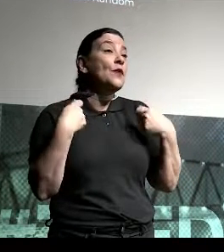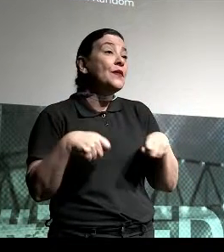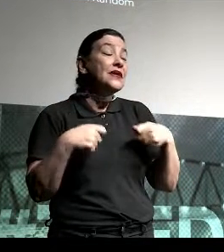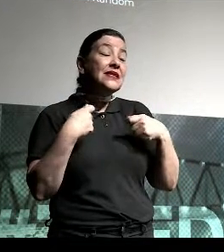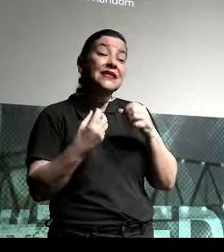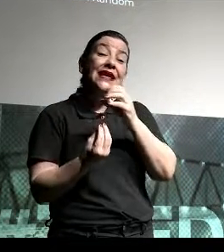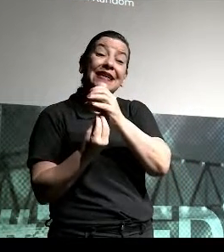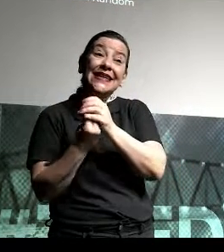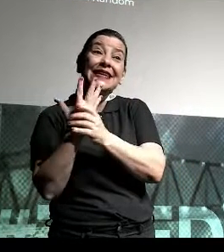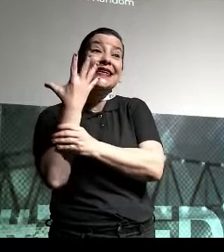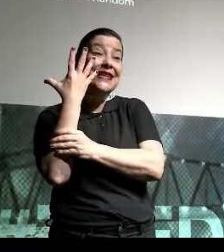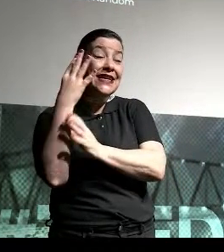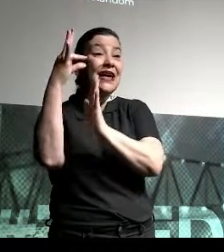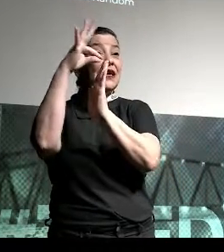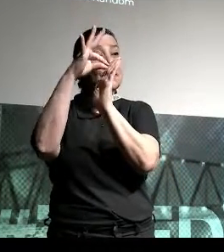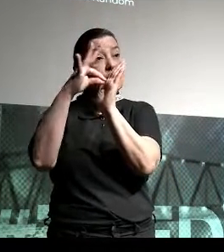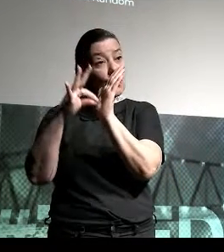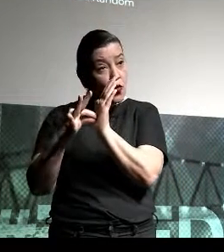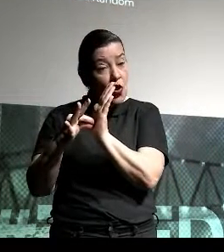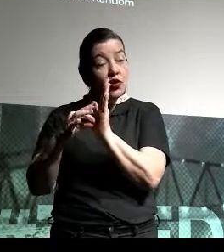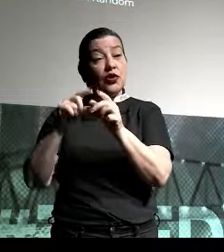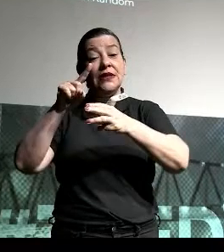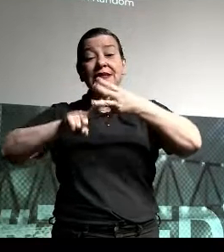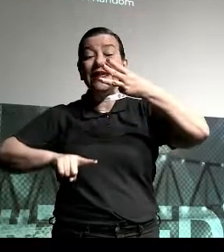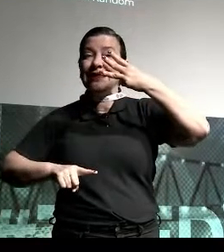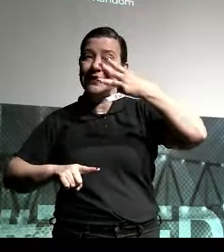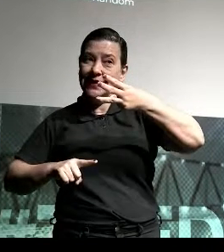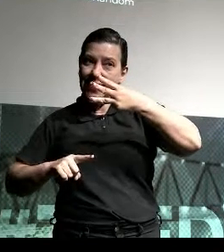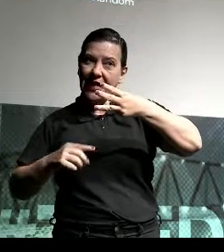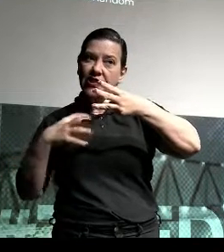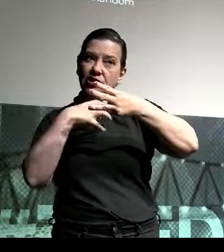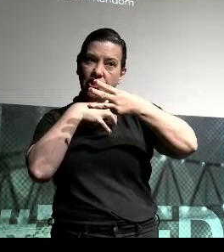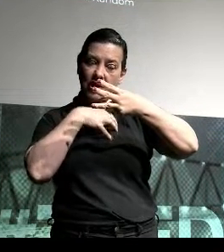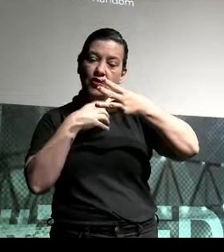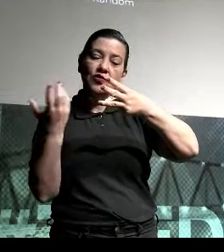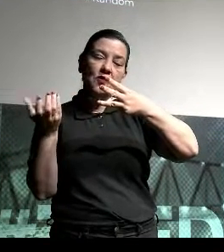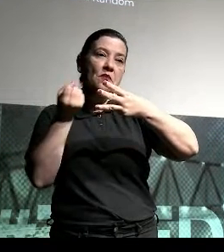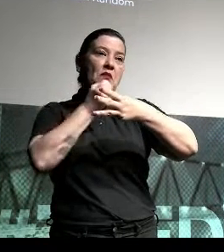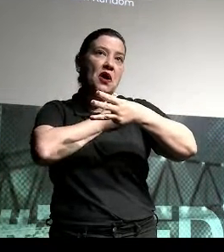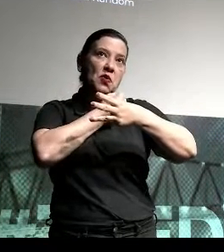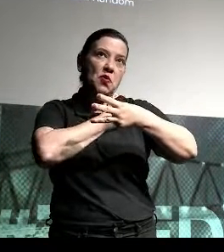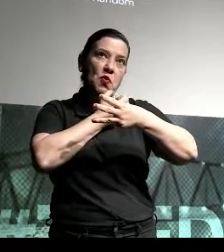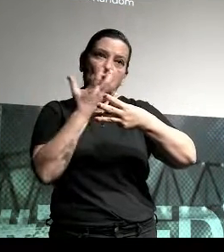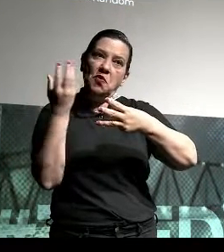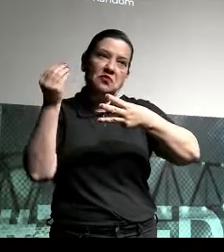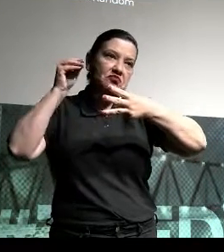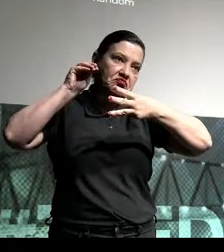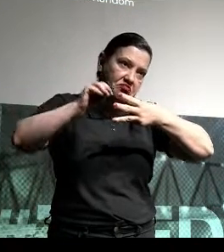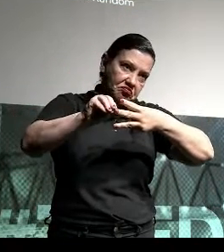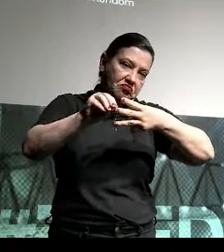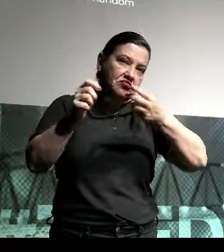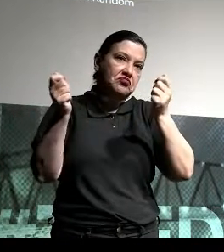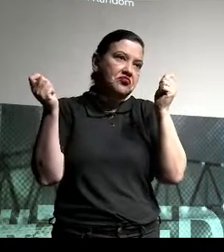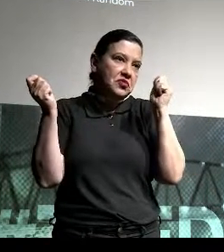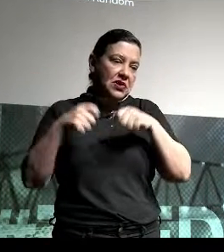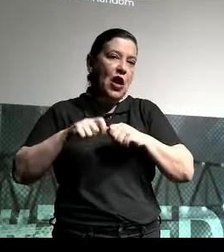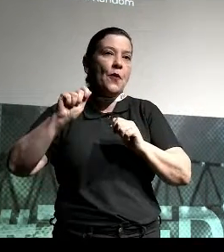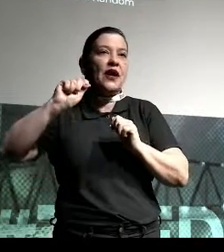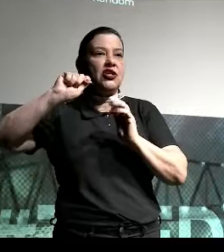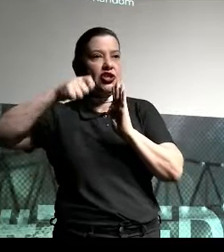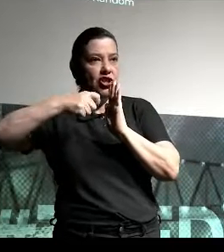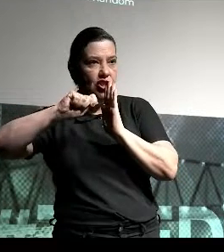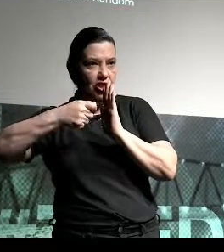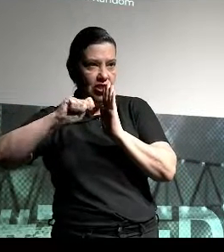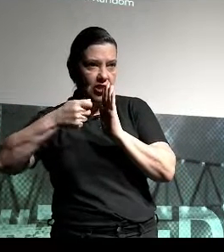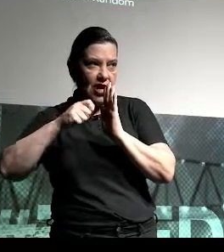tem que criar no código, e a gente tem 3 maneiras de criar ela. Tanto por um número, então, se eu quiser colocar um número, ele vai me gerar uma chave, uma credencial, a